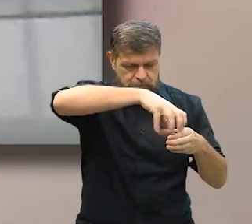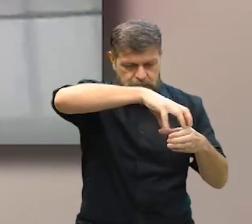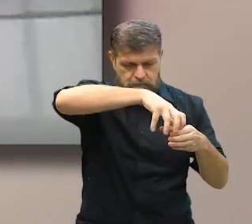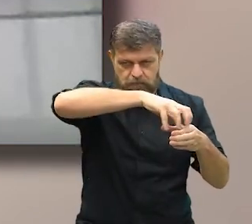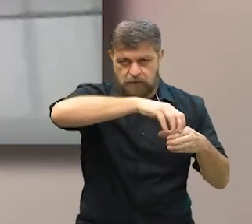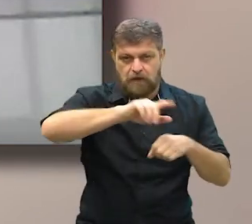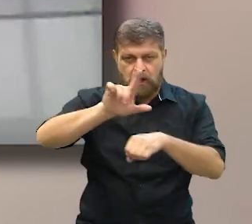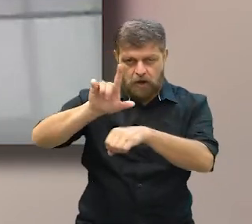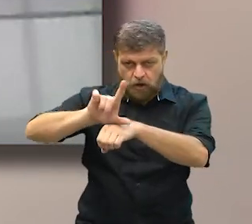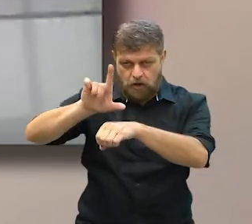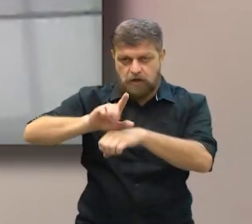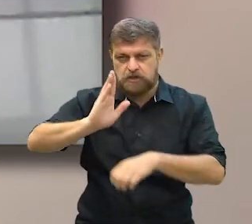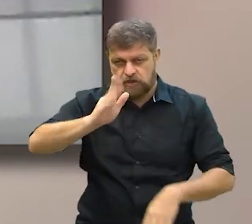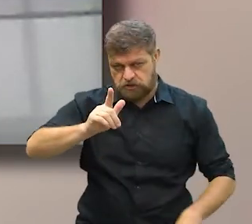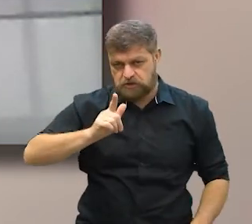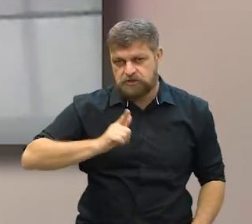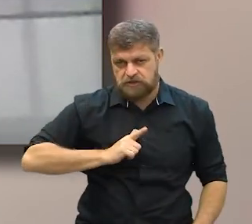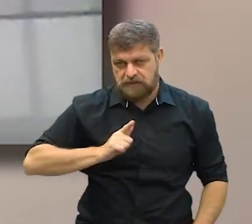em lojas